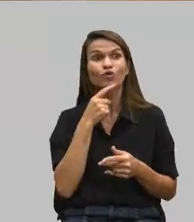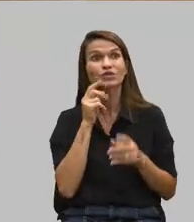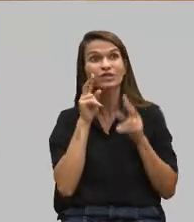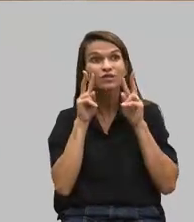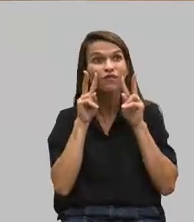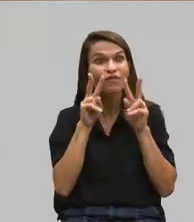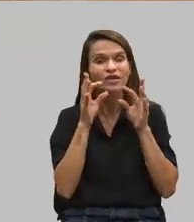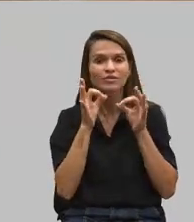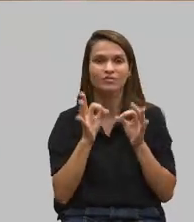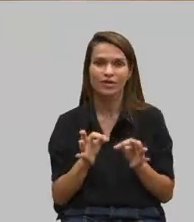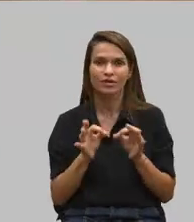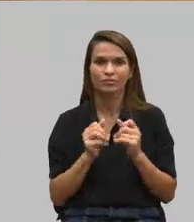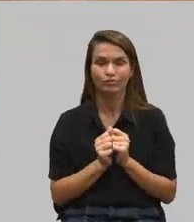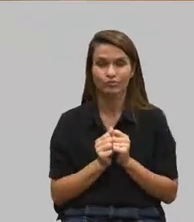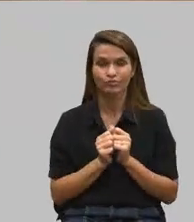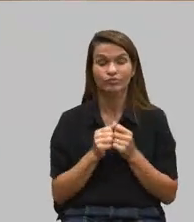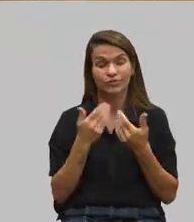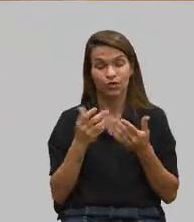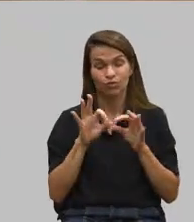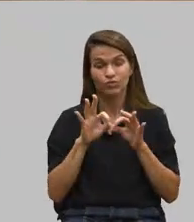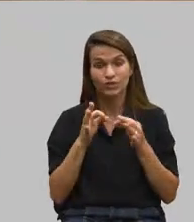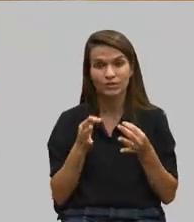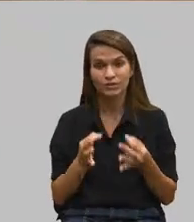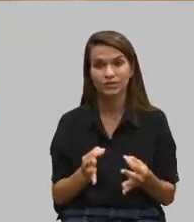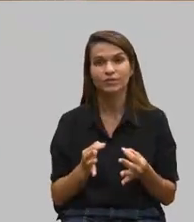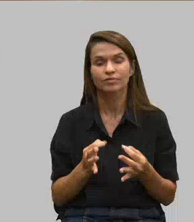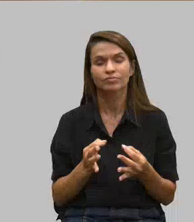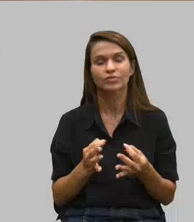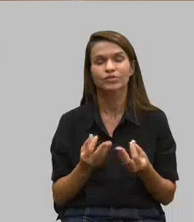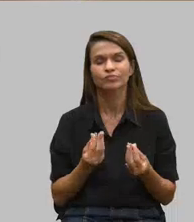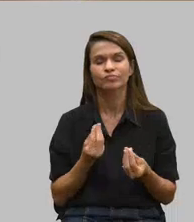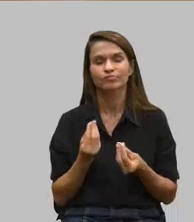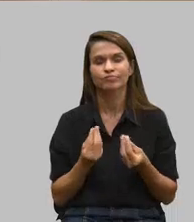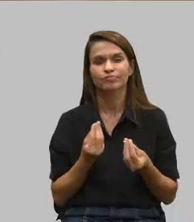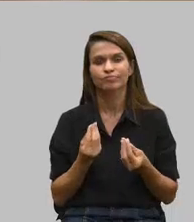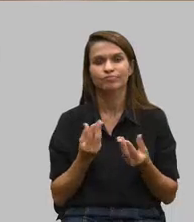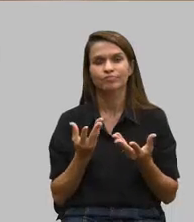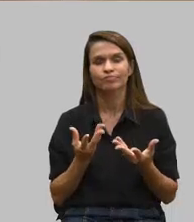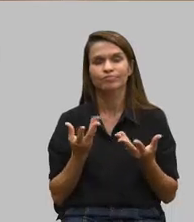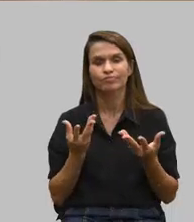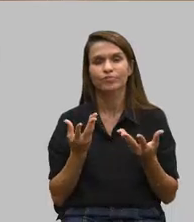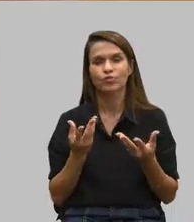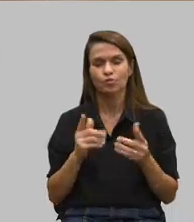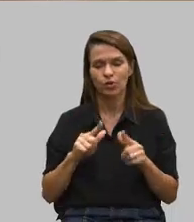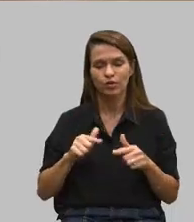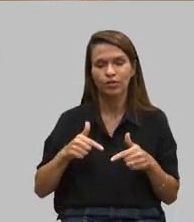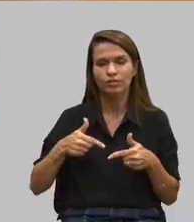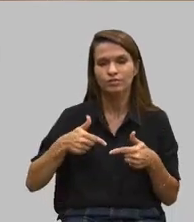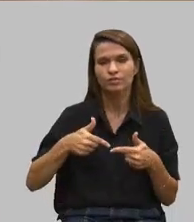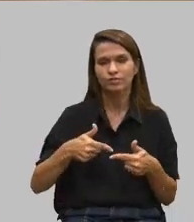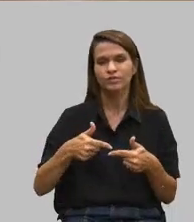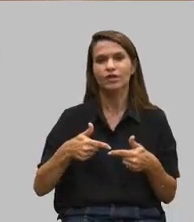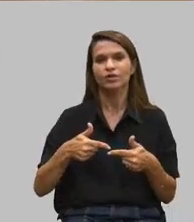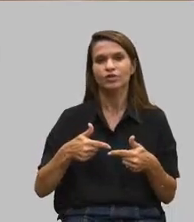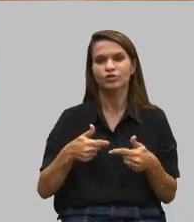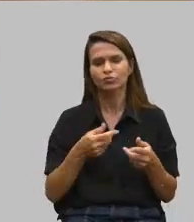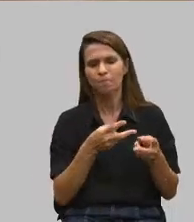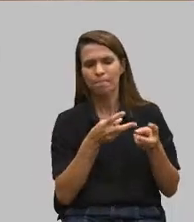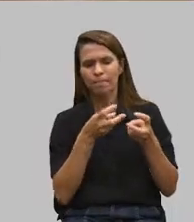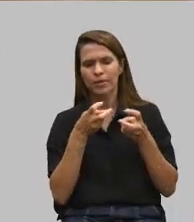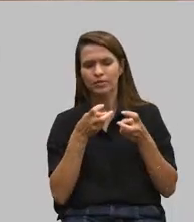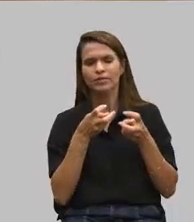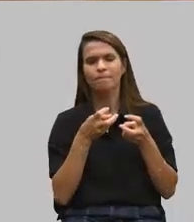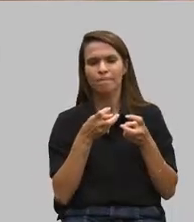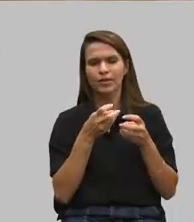aí um simples eh como é que fala uma simplis ação né de desse diagnóstico desse